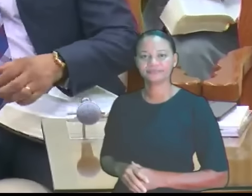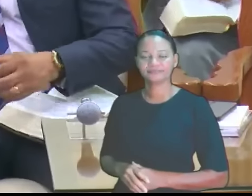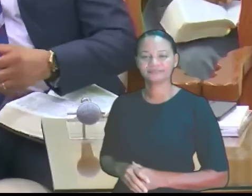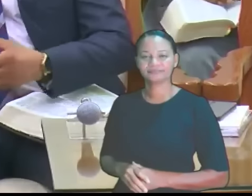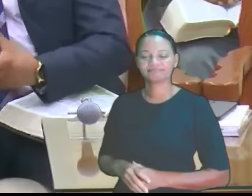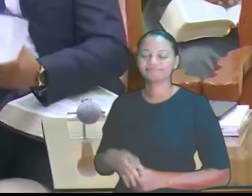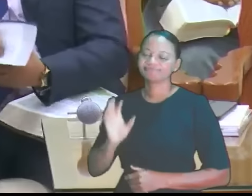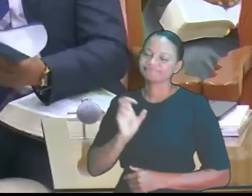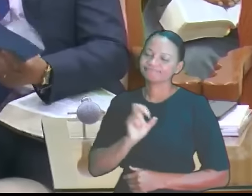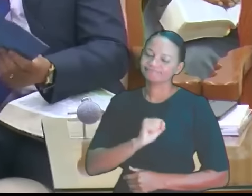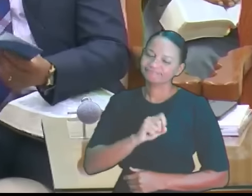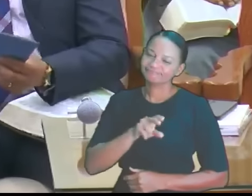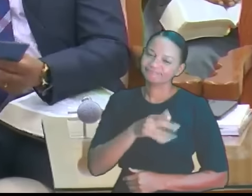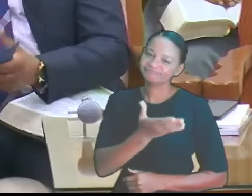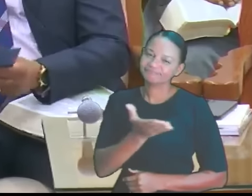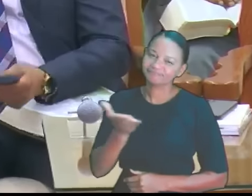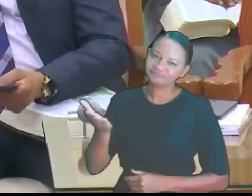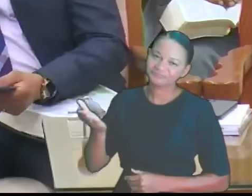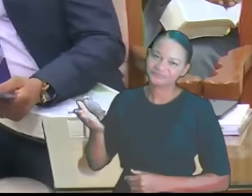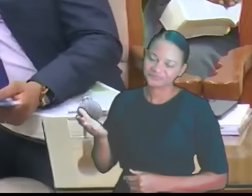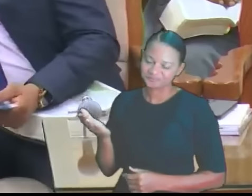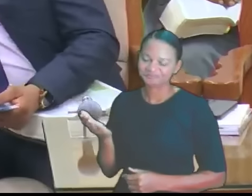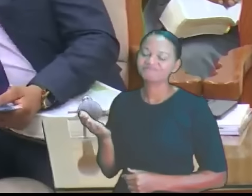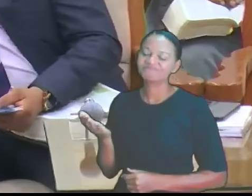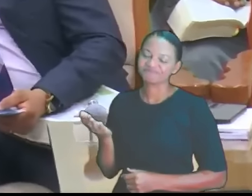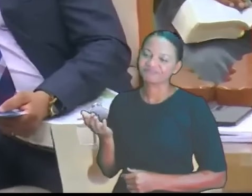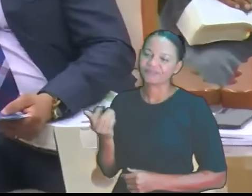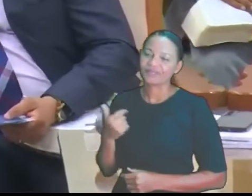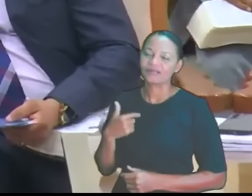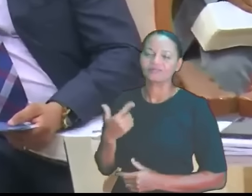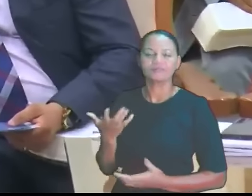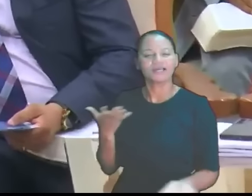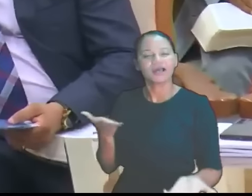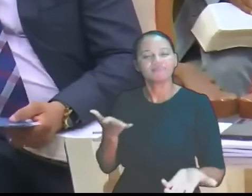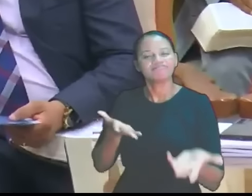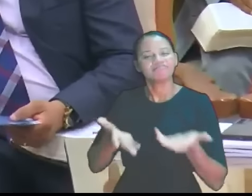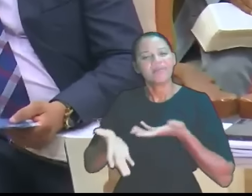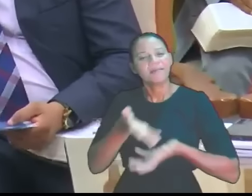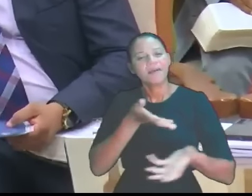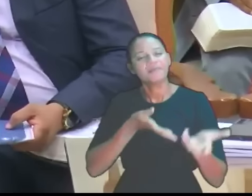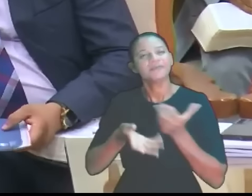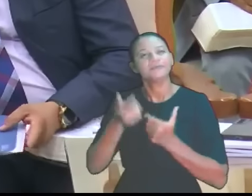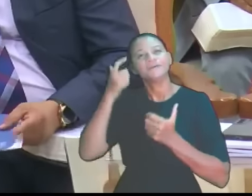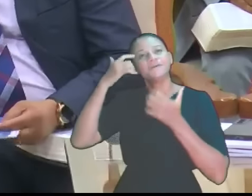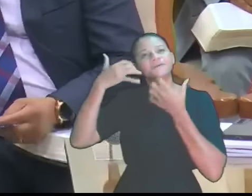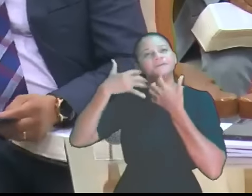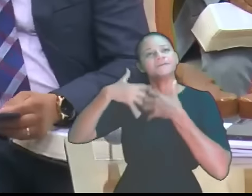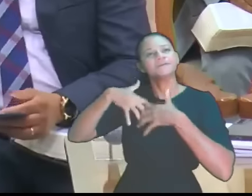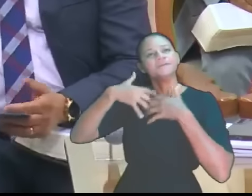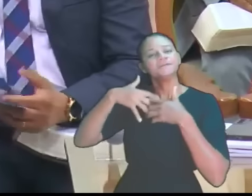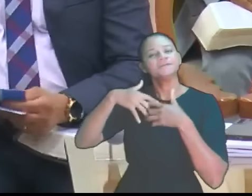Meus irmãos, eu quero pensar um pouco com vocês nessa noite,